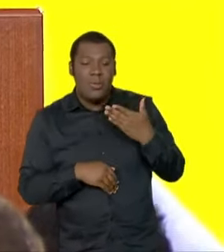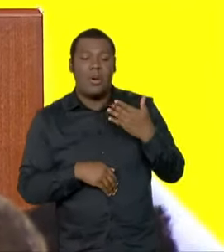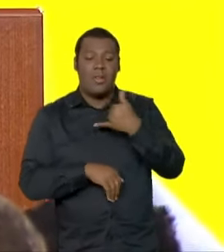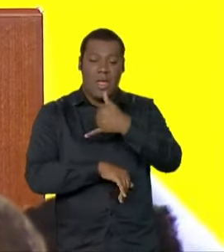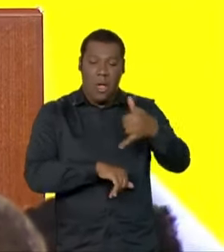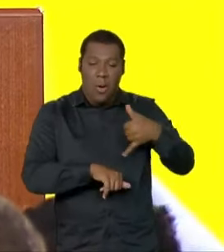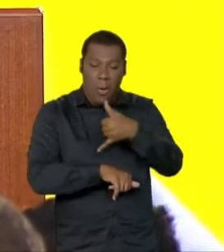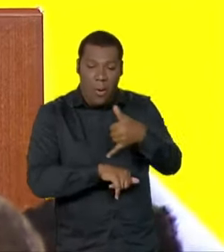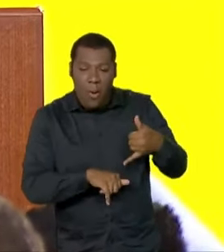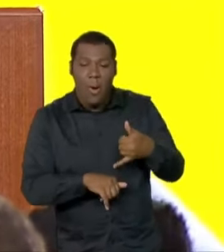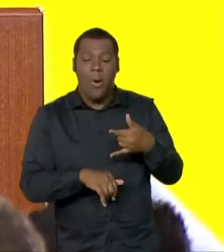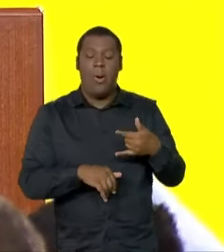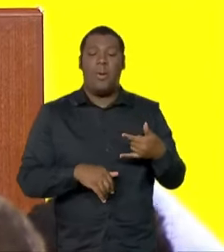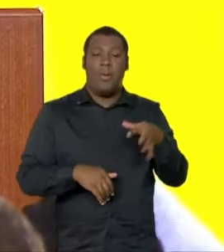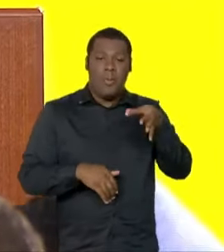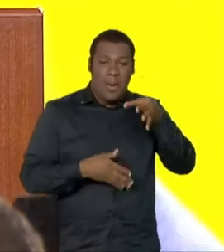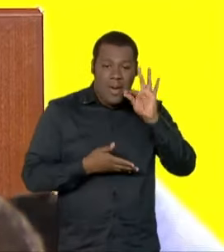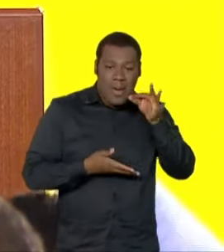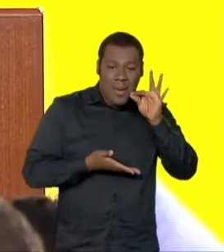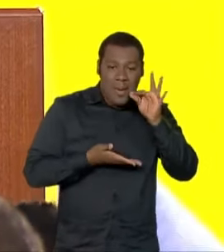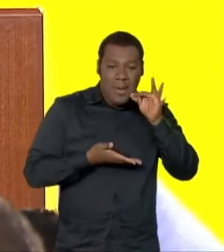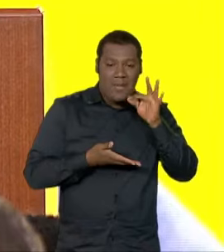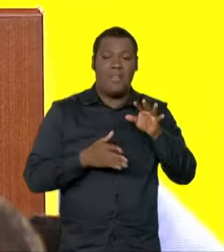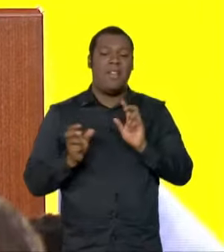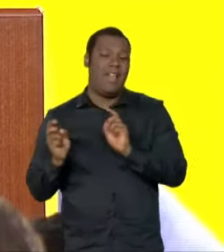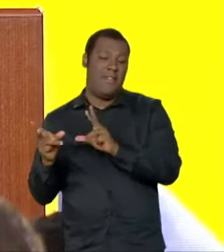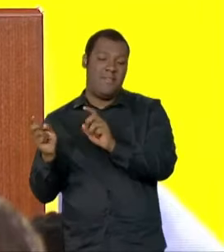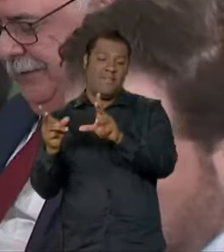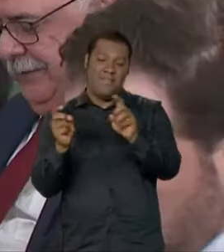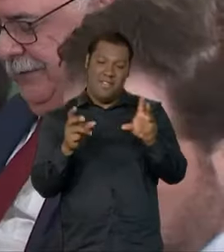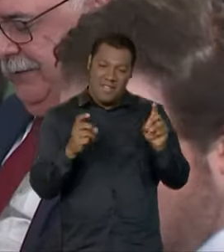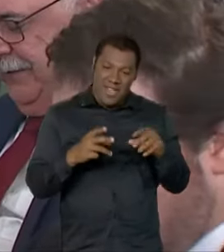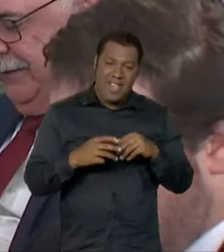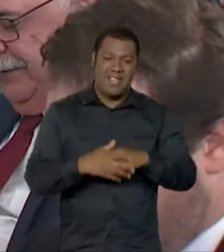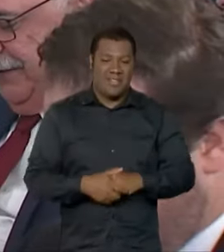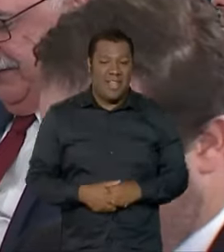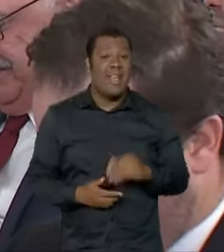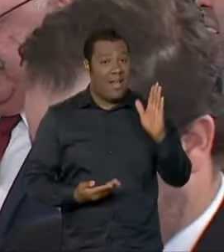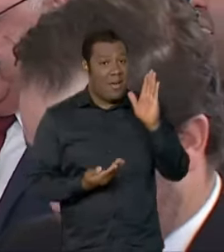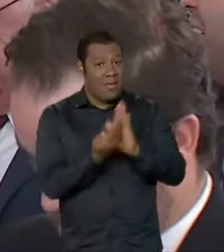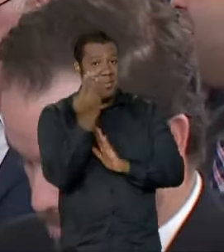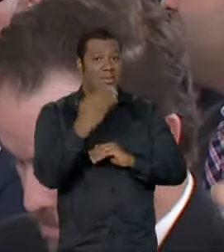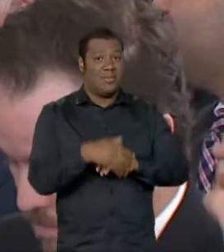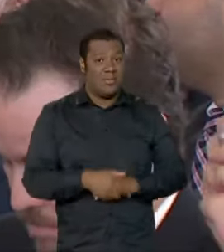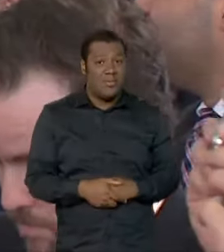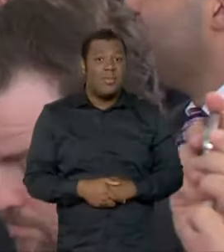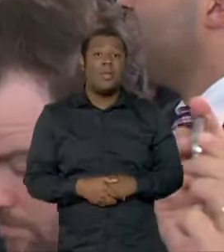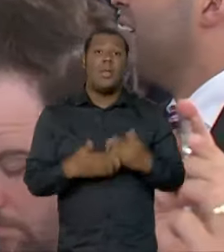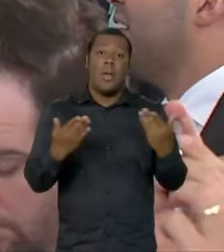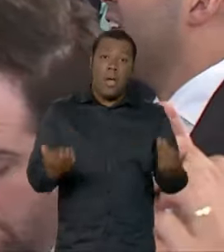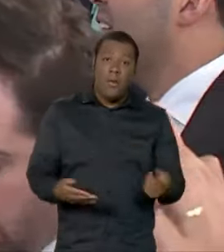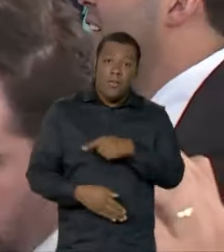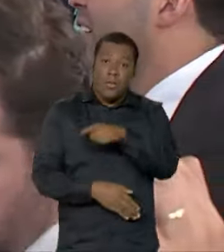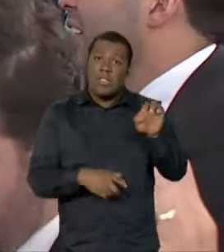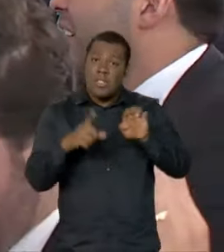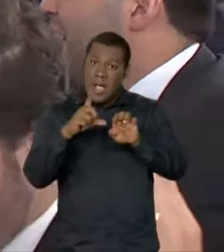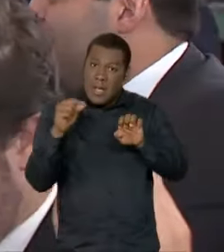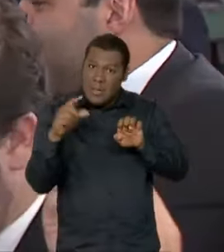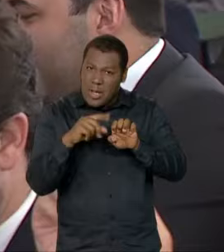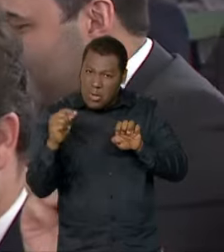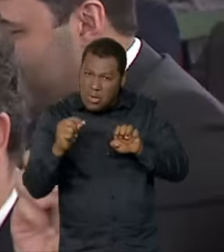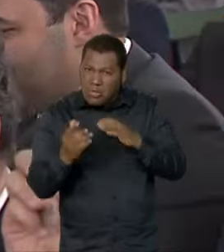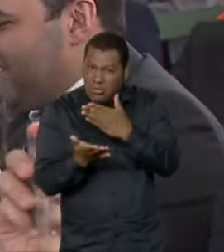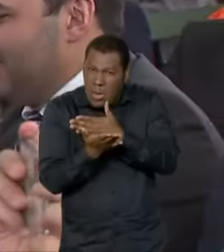coisas. E quem não fez, procurem fazer. A gente começa de pouco, depois a gente